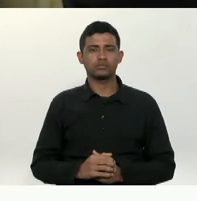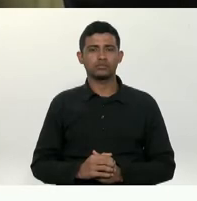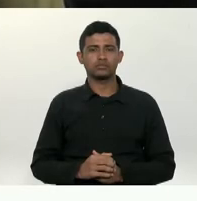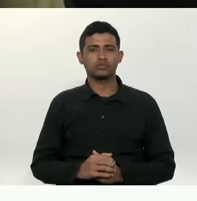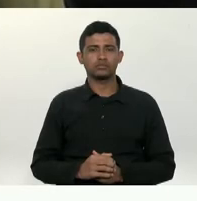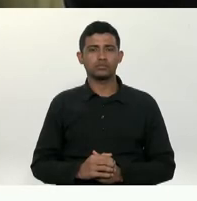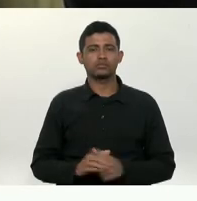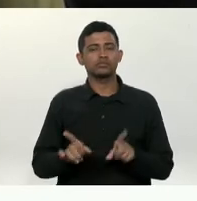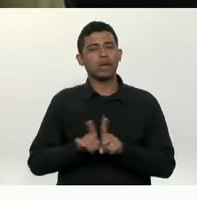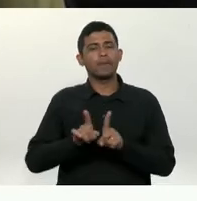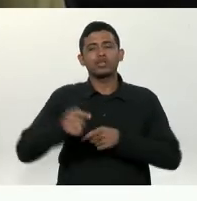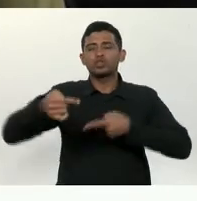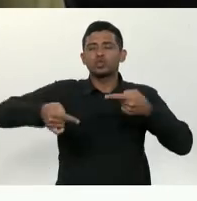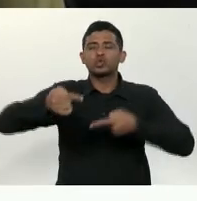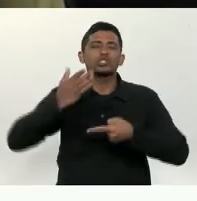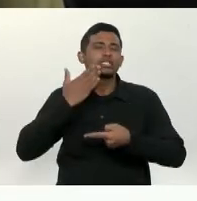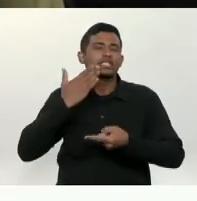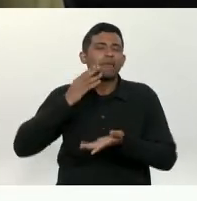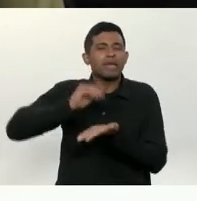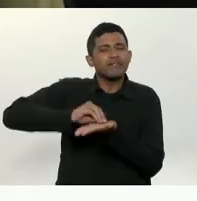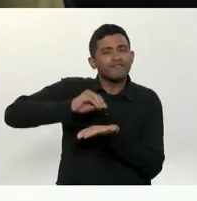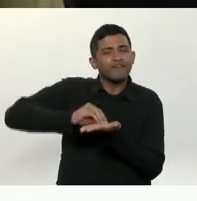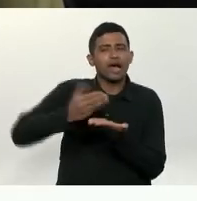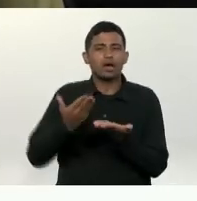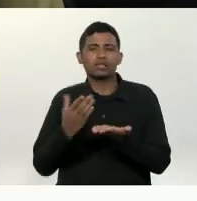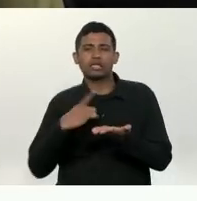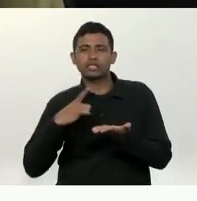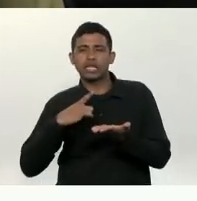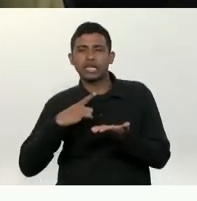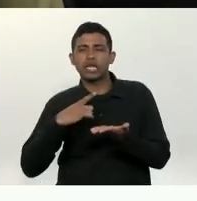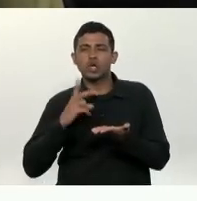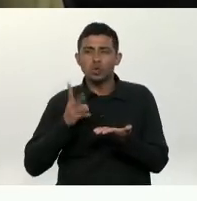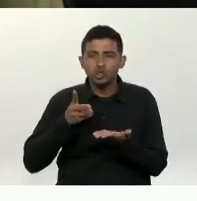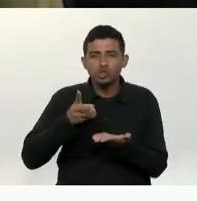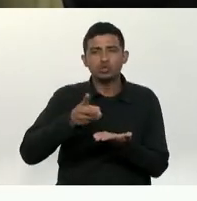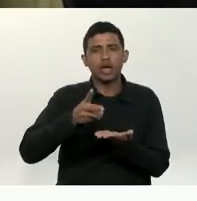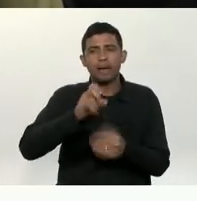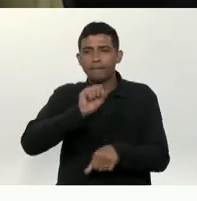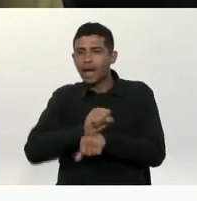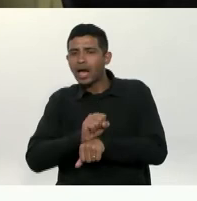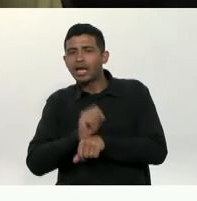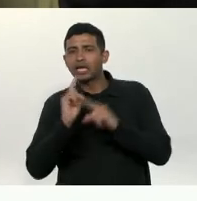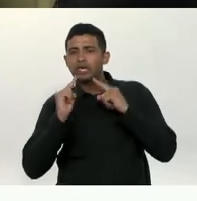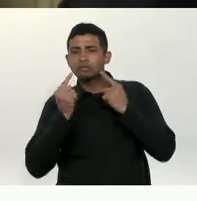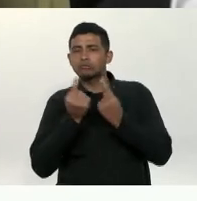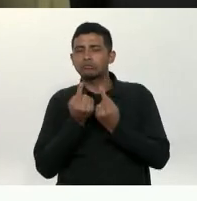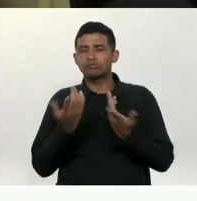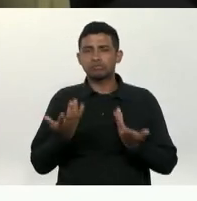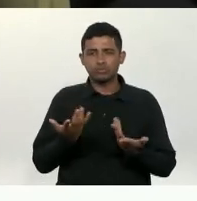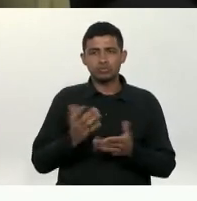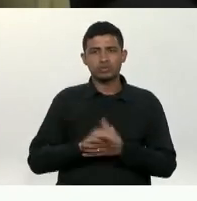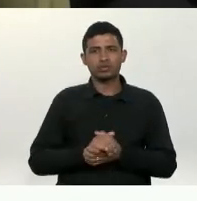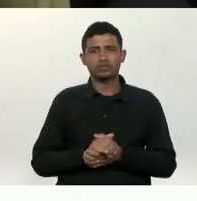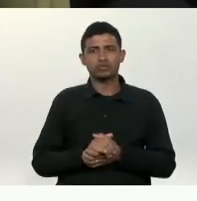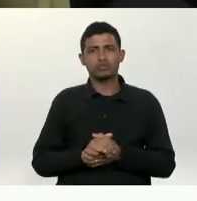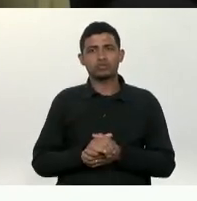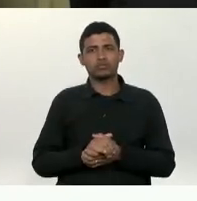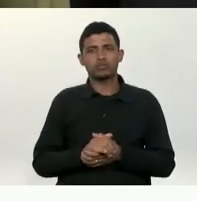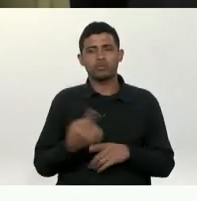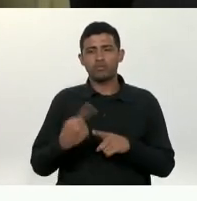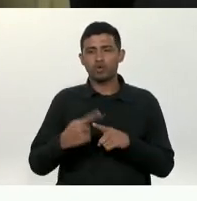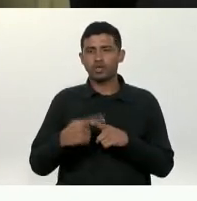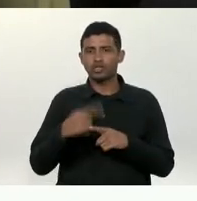podemos discutir a necessidade ou não de prorrogação, uma série de outras questões, dado o tamanho que a CPI